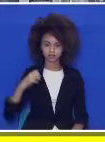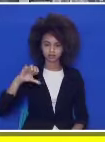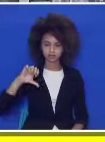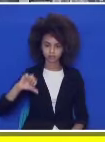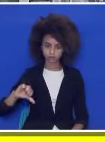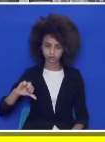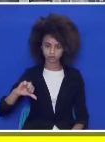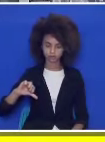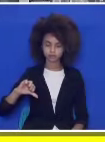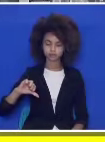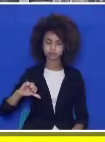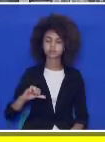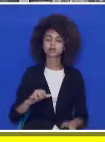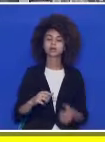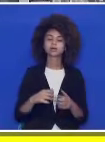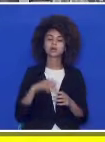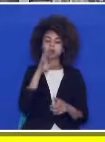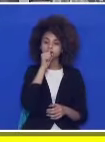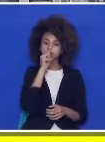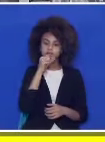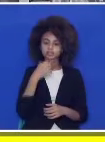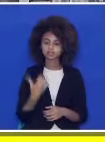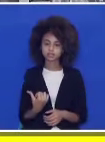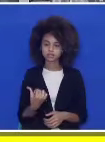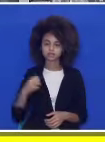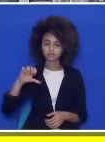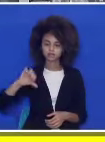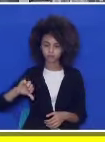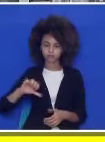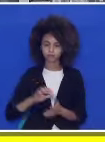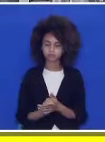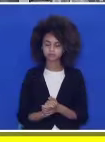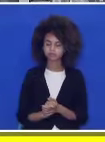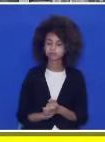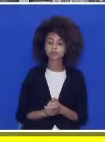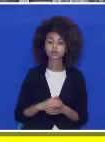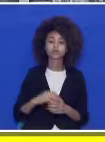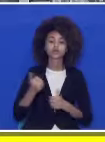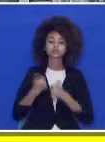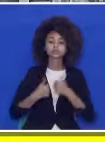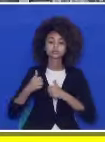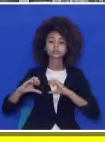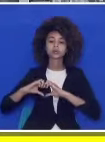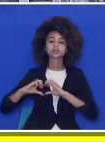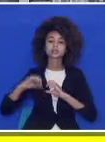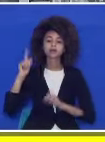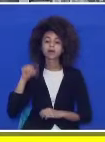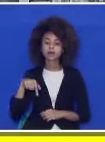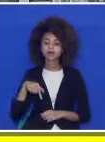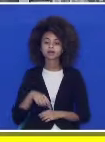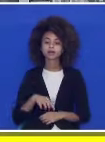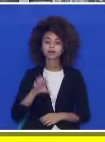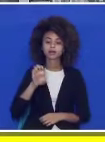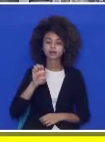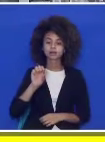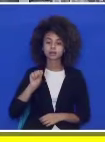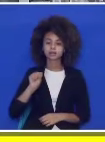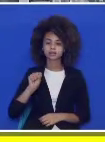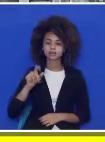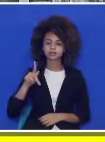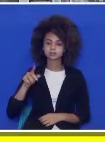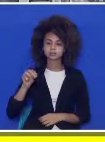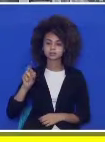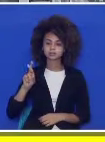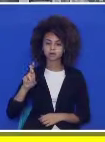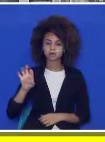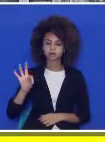69. Laranja, 69. E o time do coração é Sport